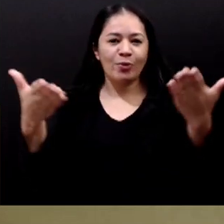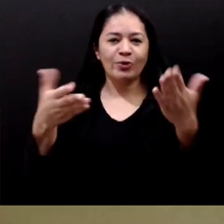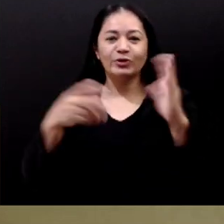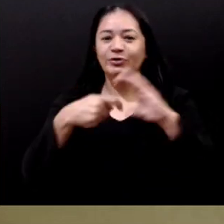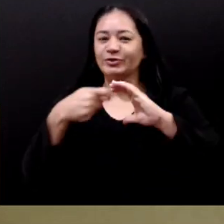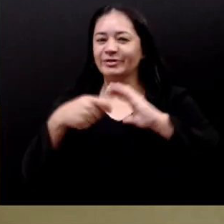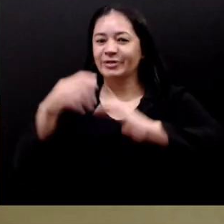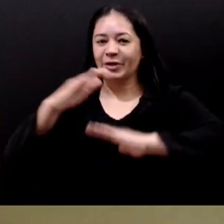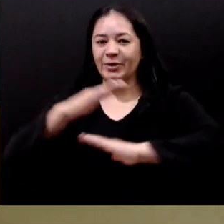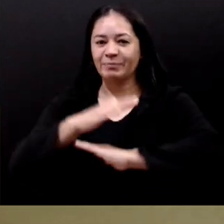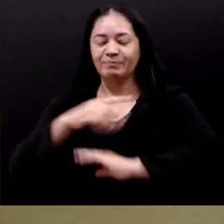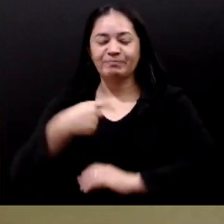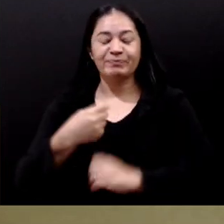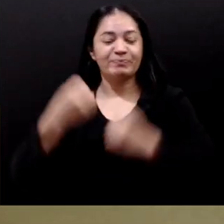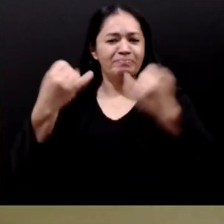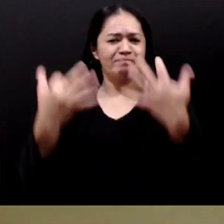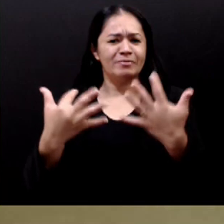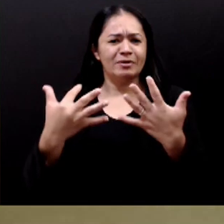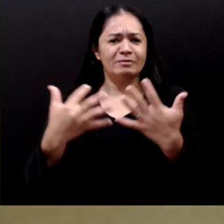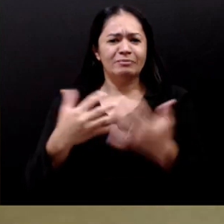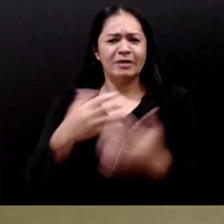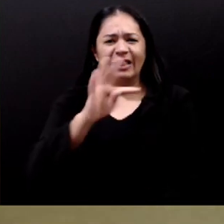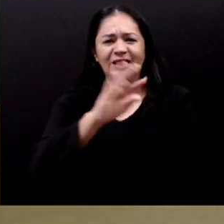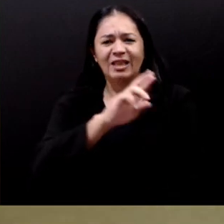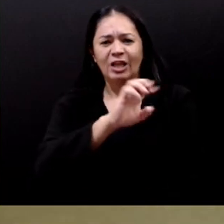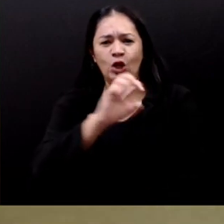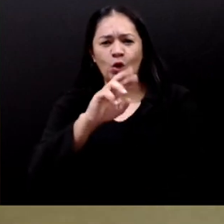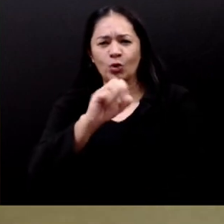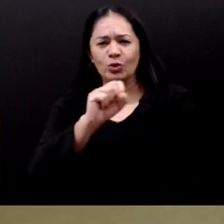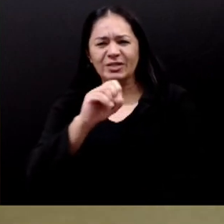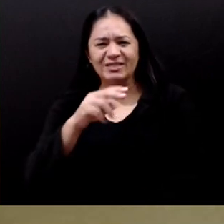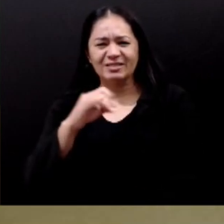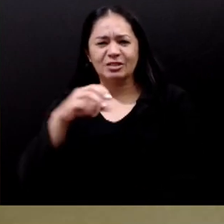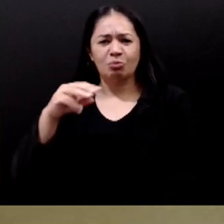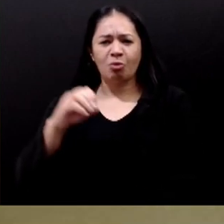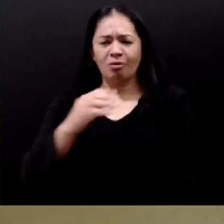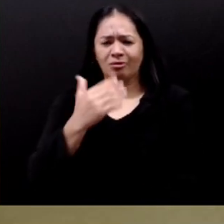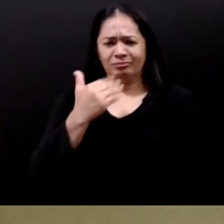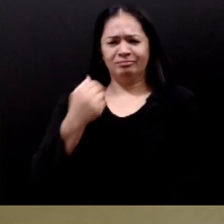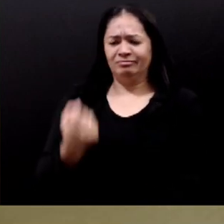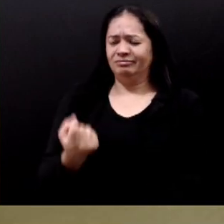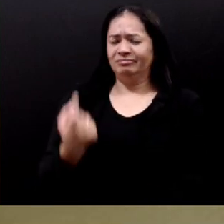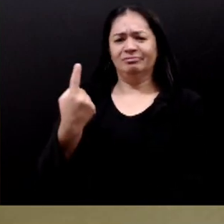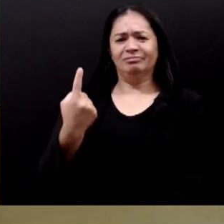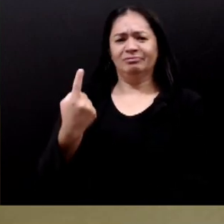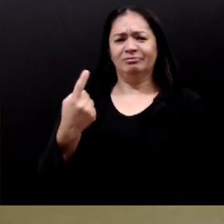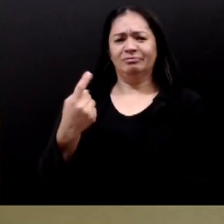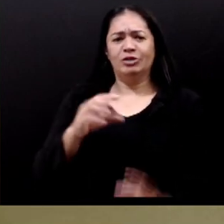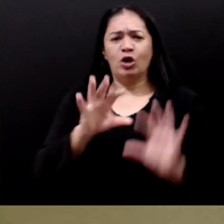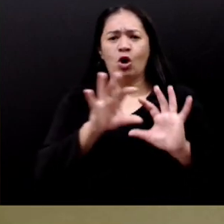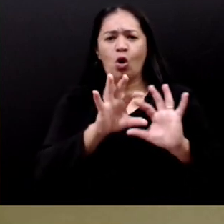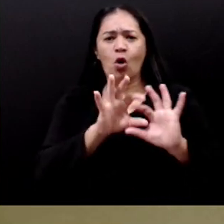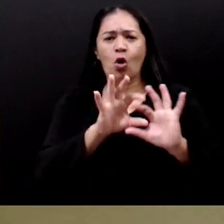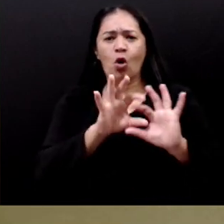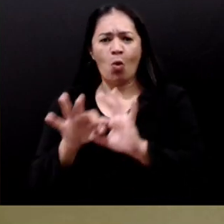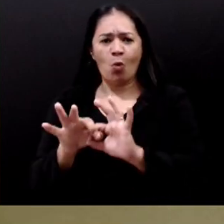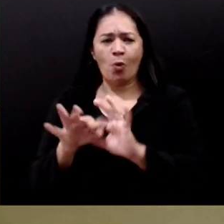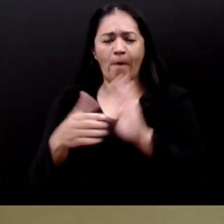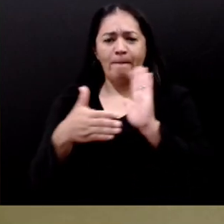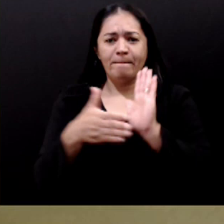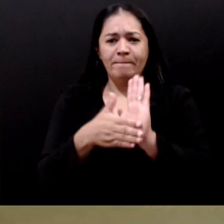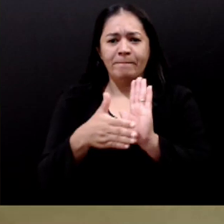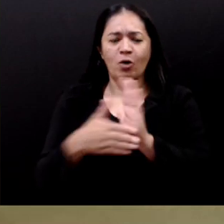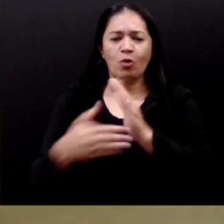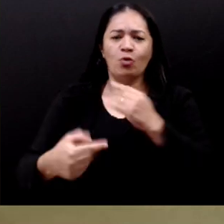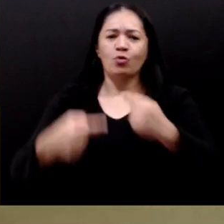sobre terrorismo alimentar. Estranho, né? Um conceito que vem sendo pauta nas discussões sobre saúde e